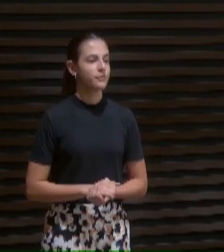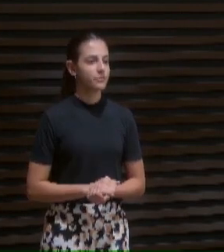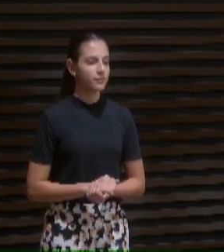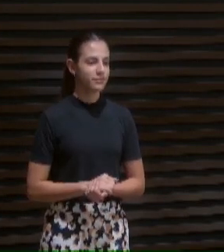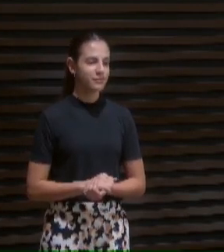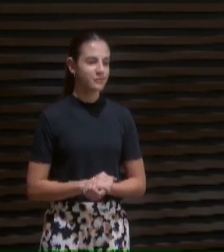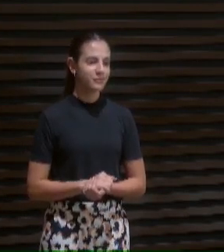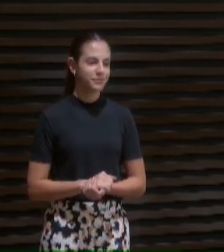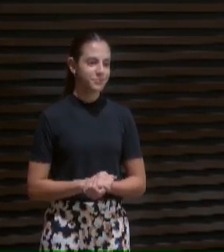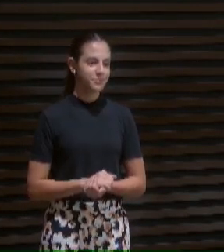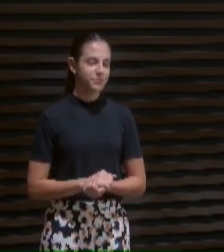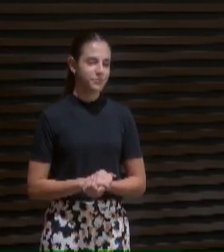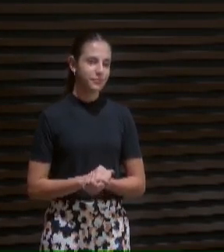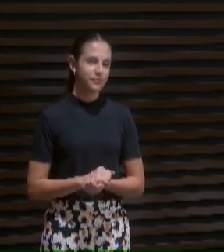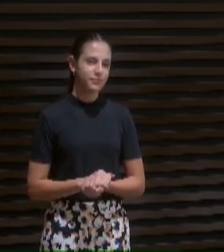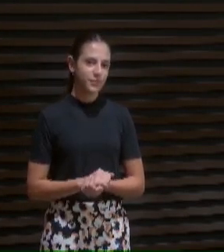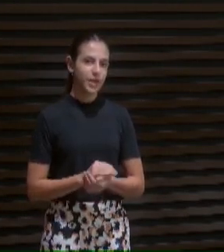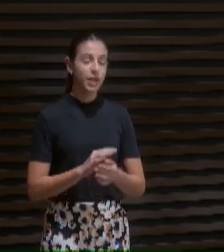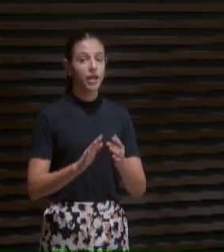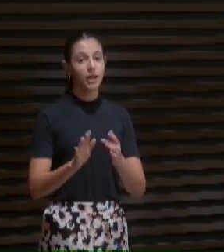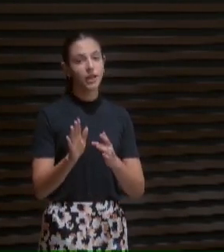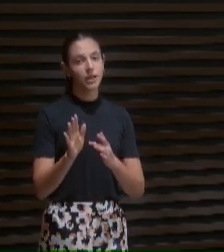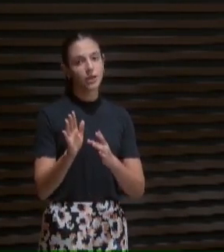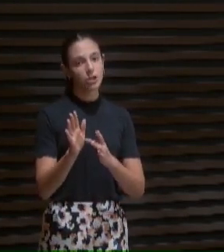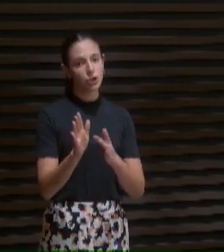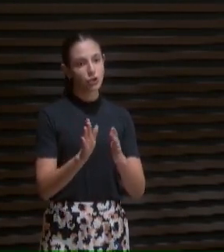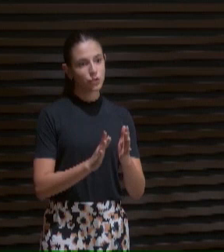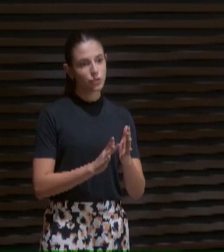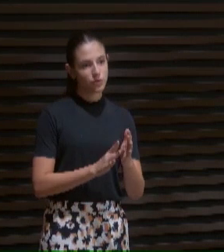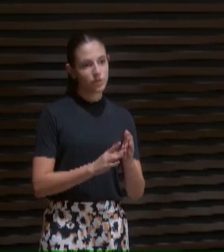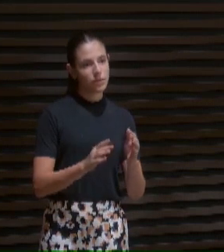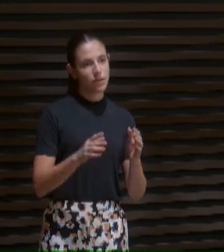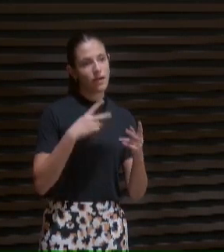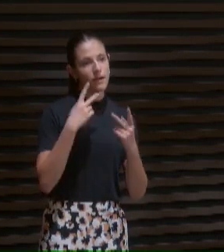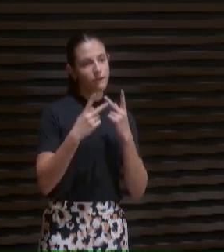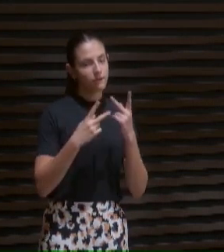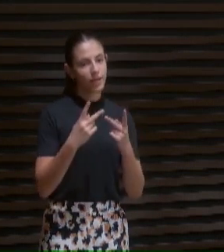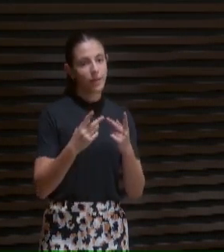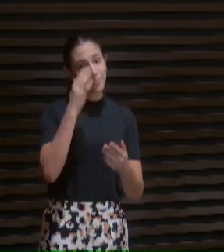Aí ele faz uma alusão muito preciosa, creio também em mim.